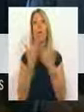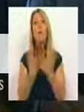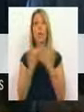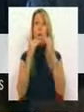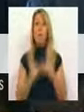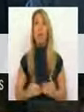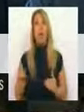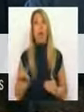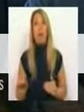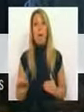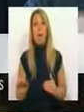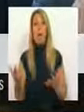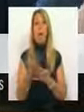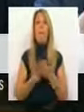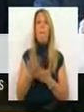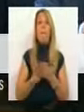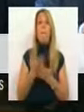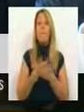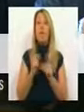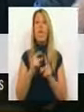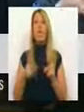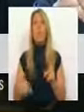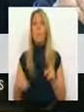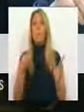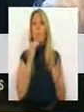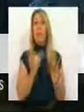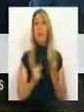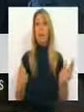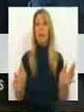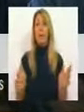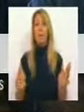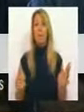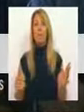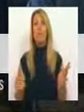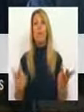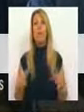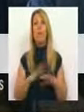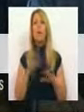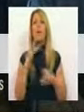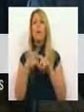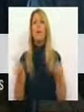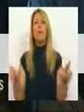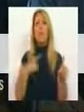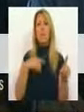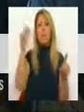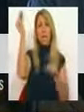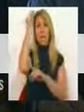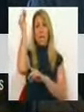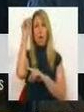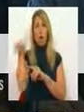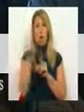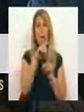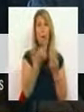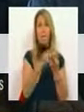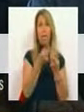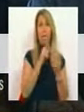eucalipto da terra. E já agora, a questão da dicotomia interior-litoral, como é que explica esta proposta